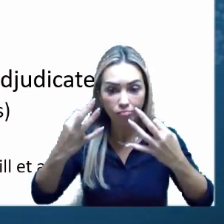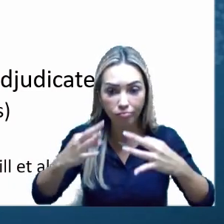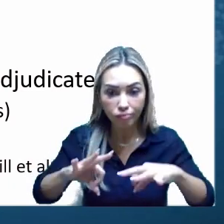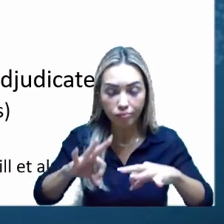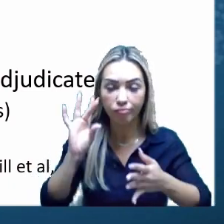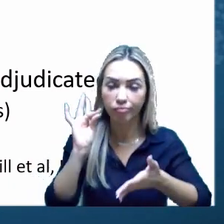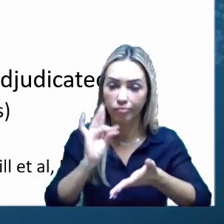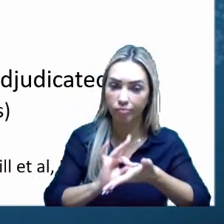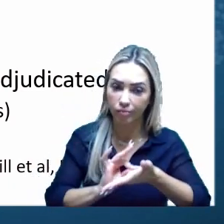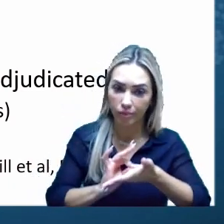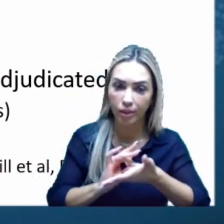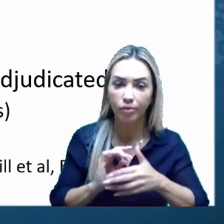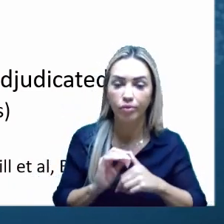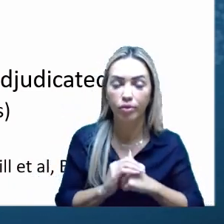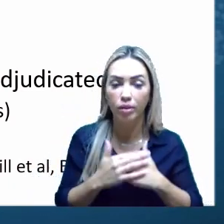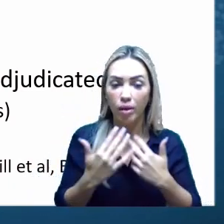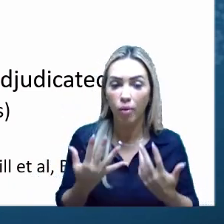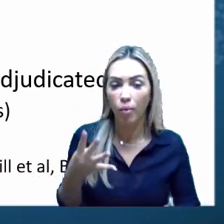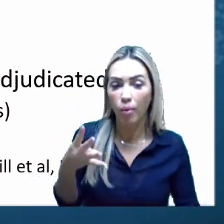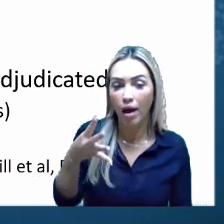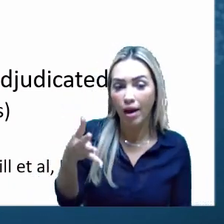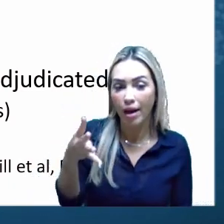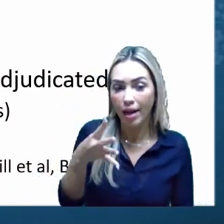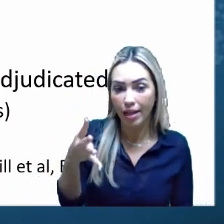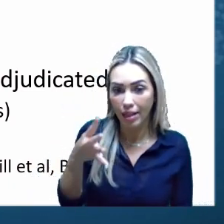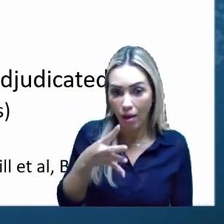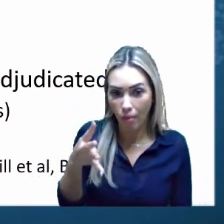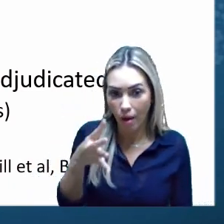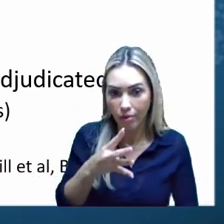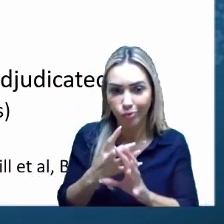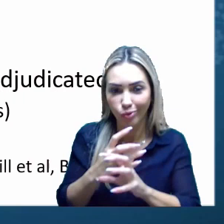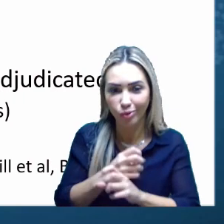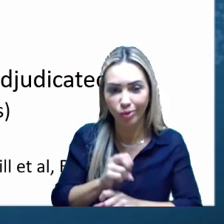e 44 de 52,